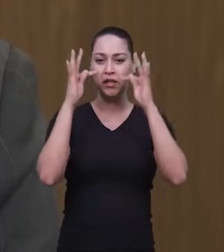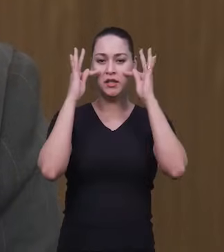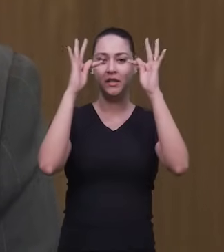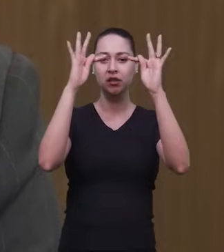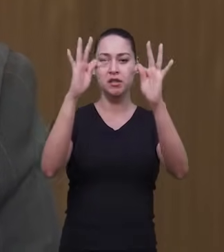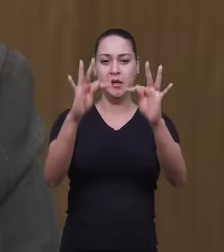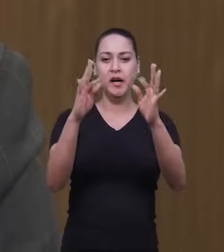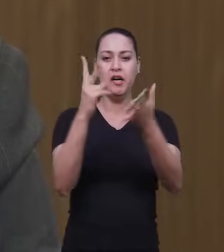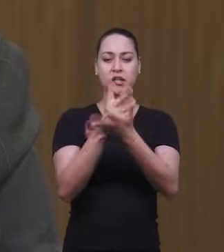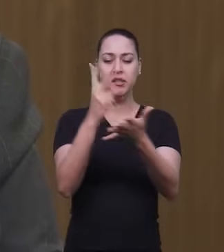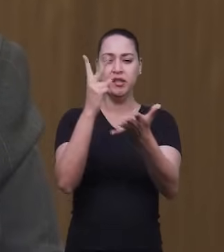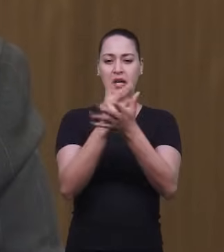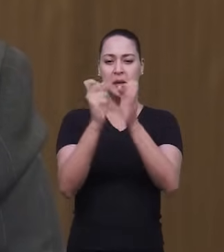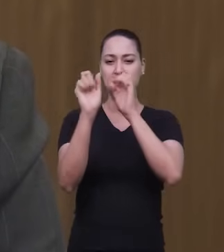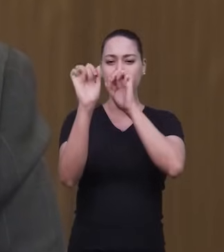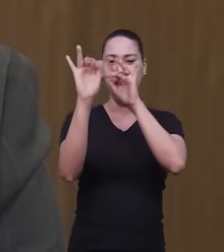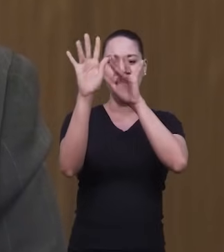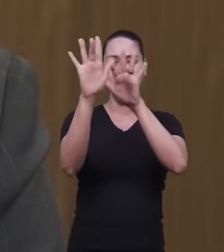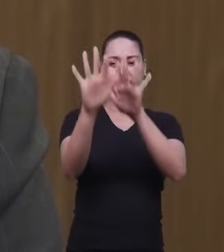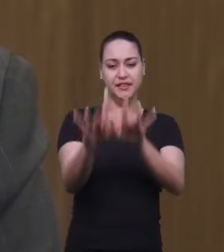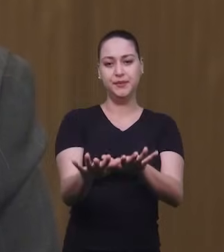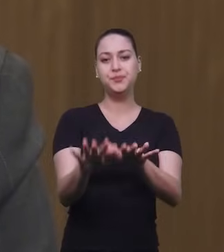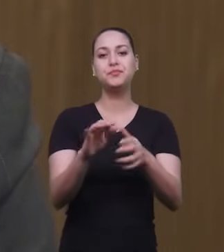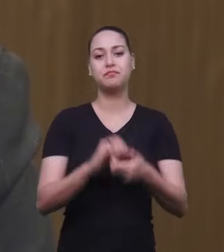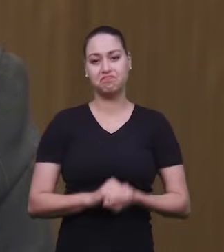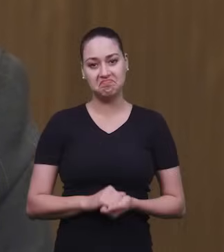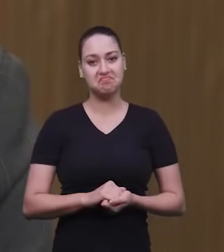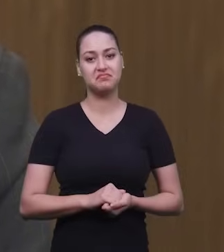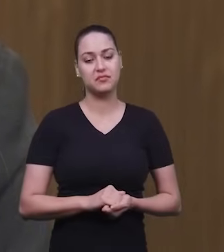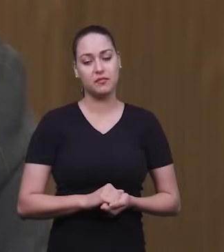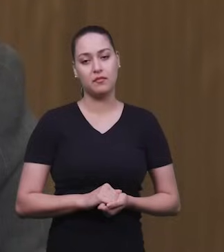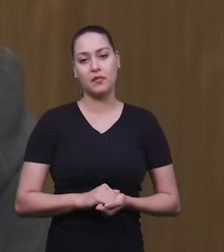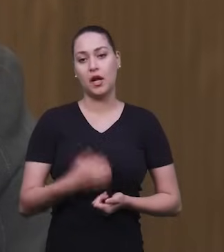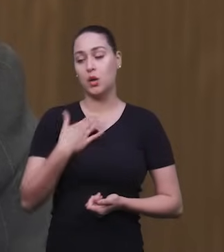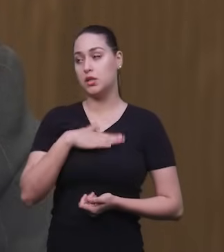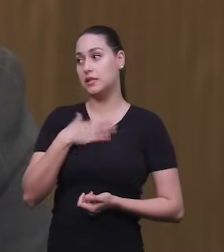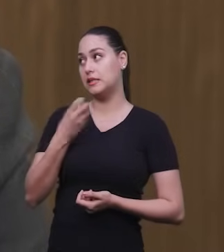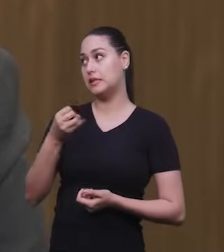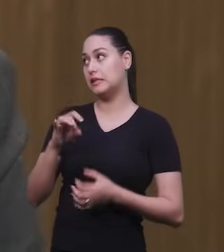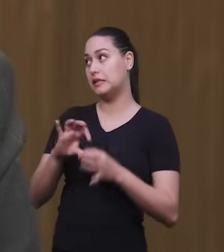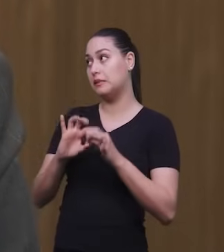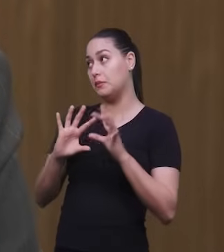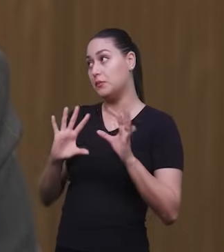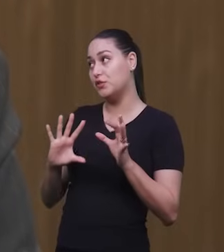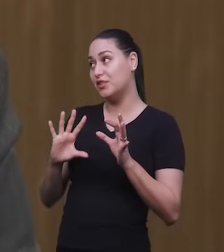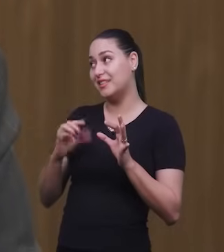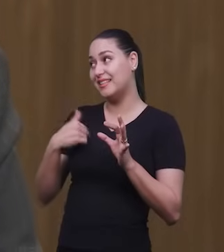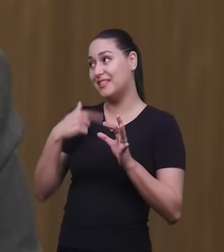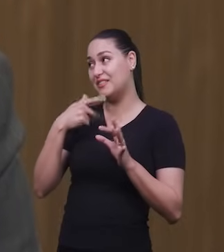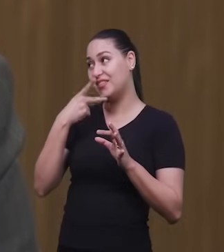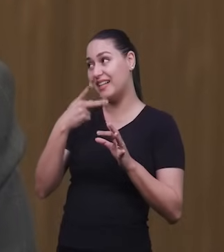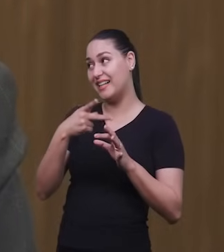sempre positivos. Gostaria que, se o senhor permite, num dado momento,